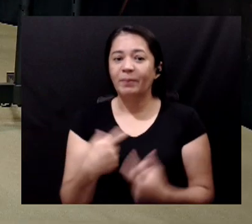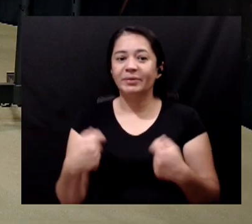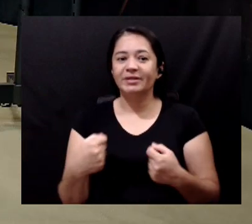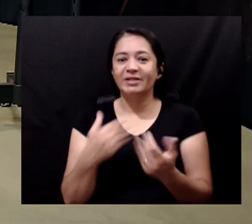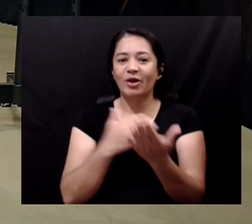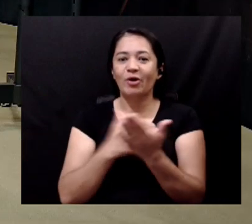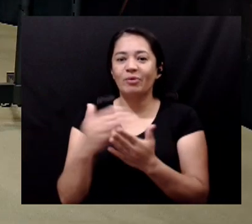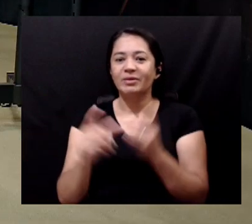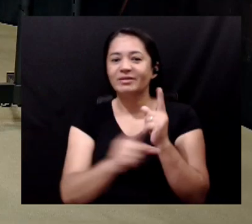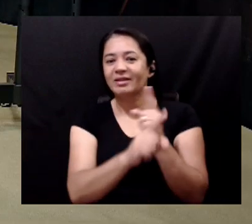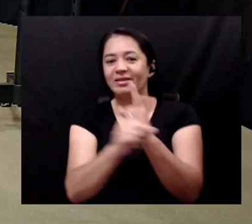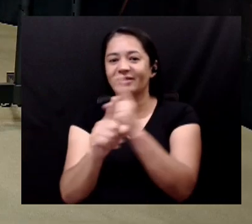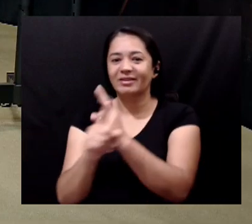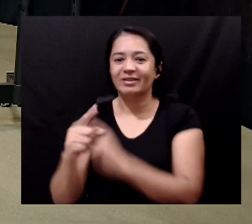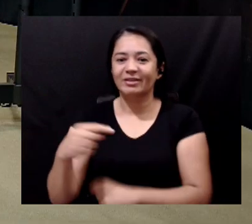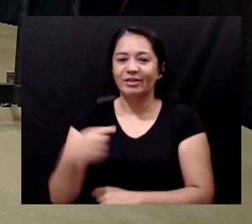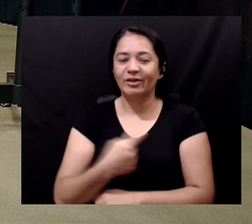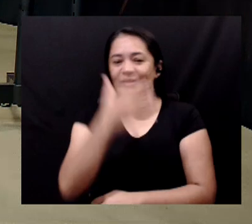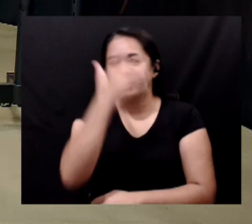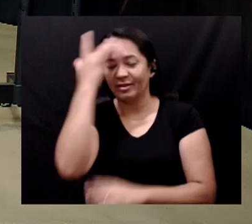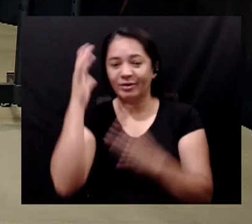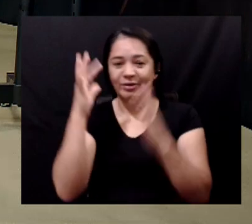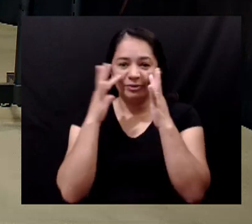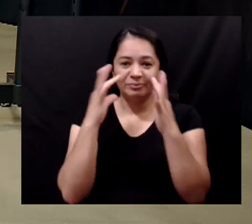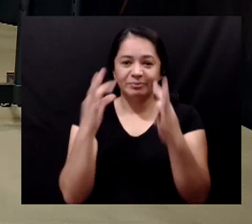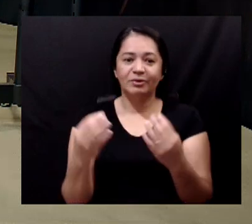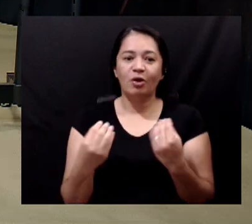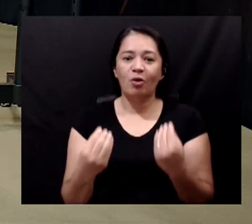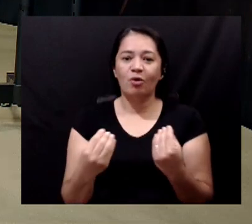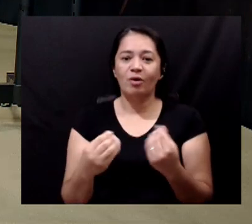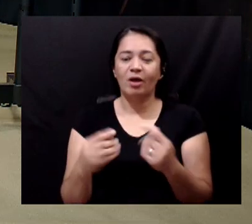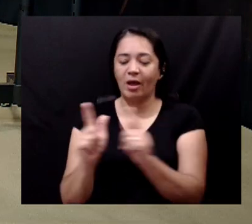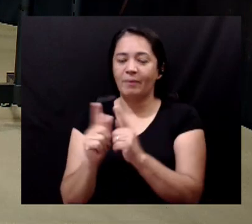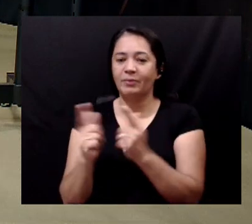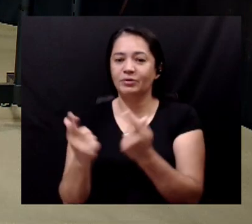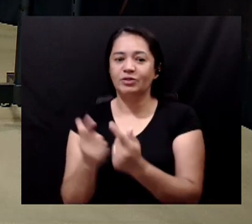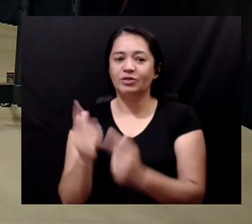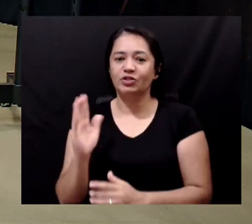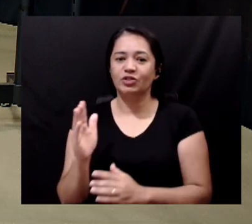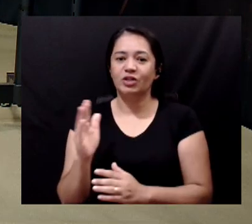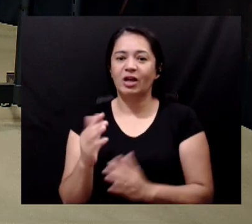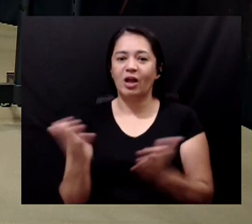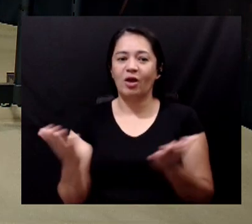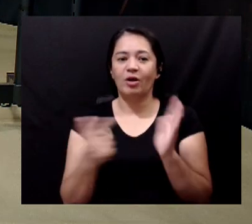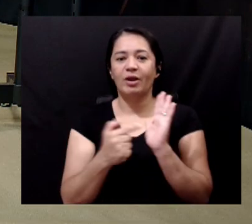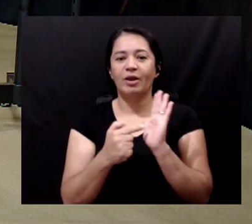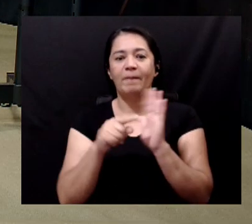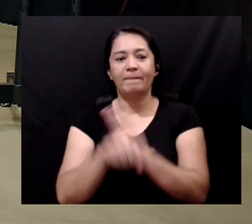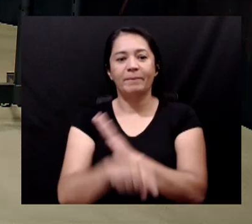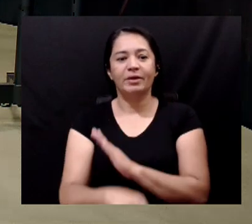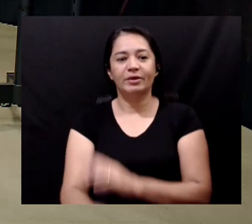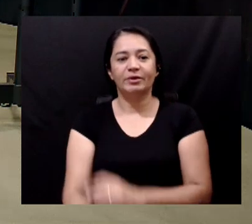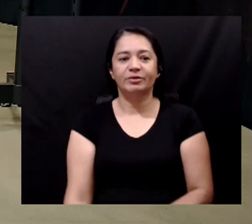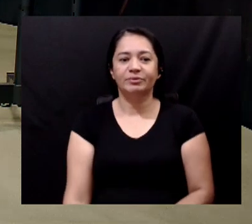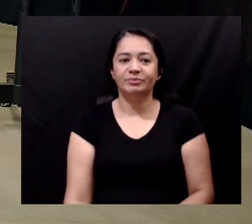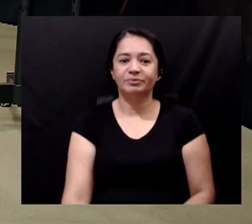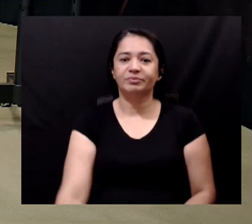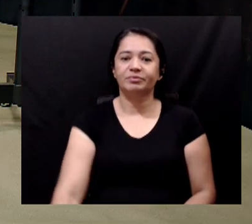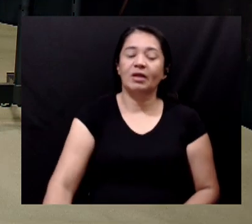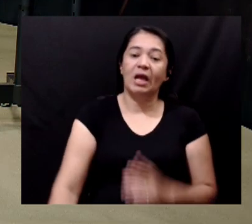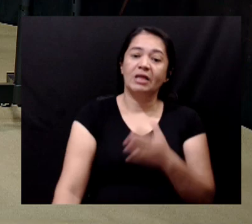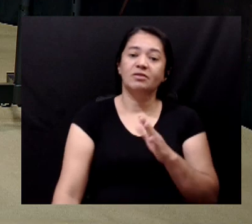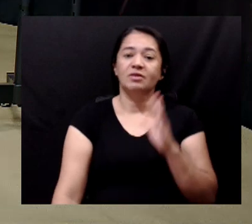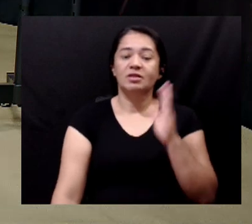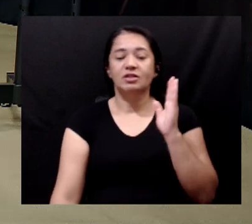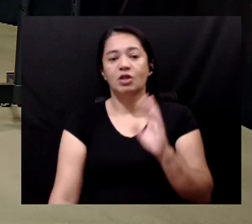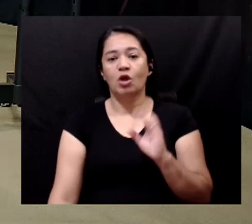nossos telespectadores, doutor Márcio. E a produção já coloca para a gente, então, as perguntas, pode ser que venha direcionada, ou então a gente faz um